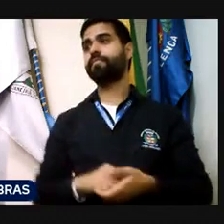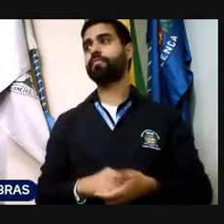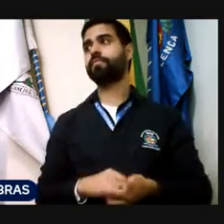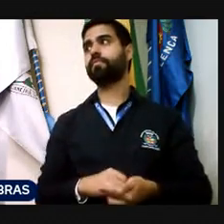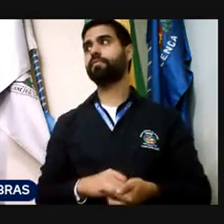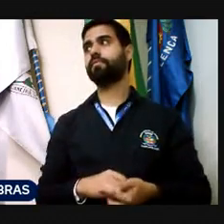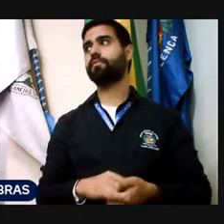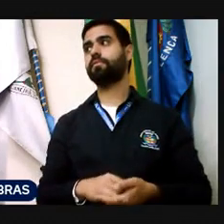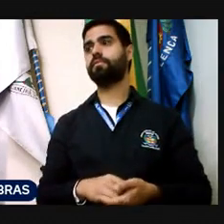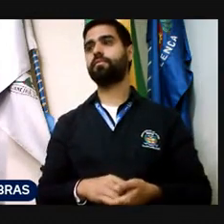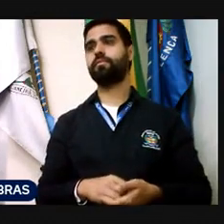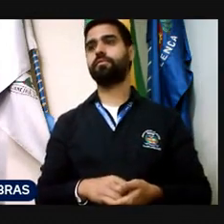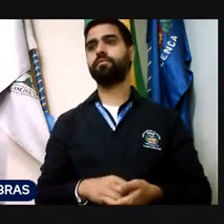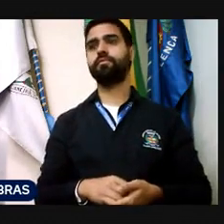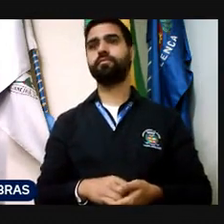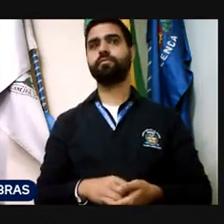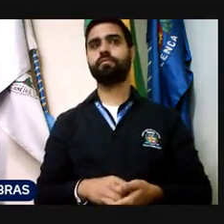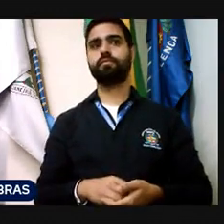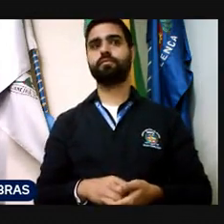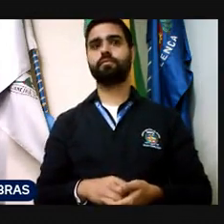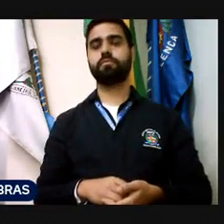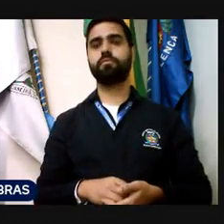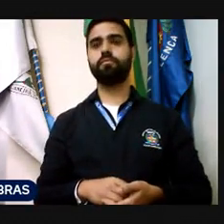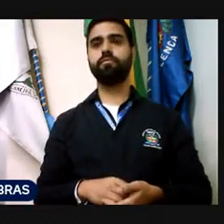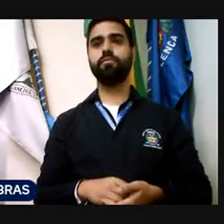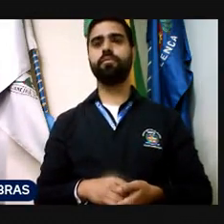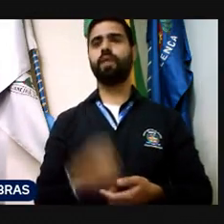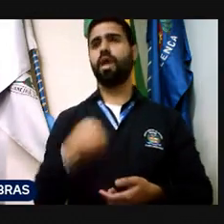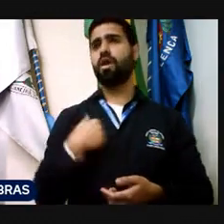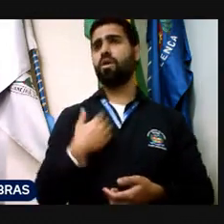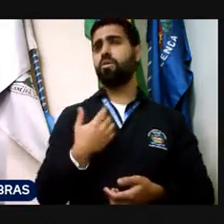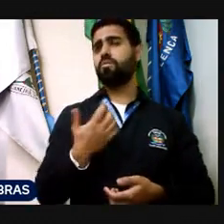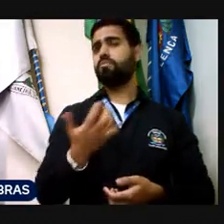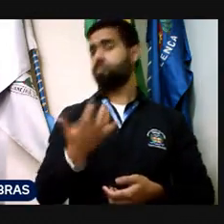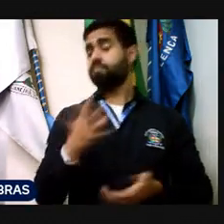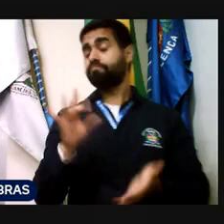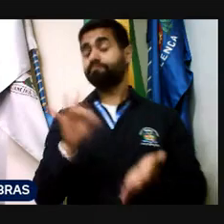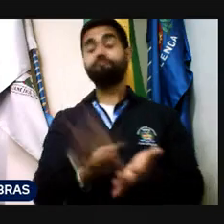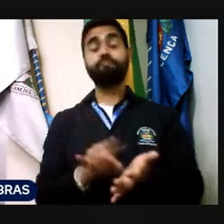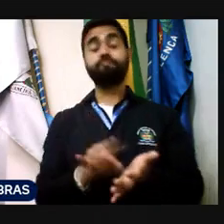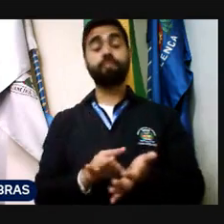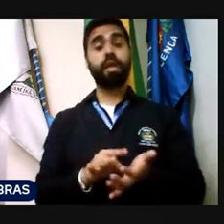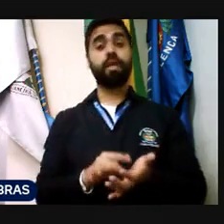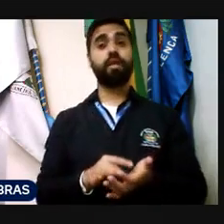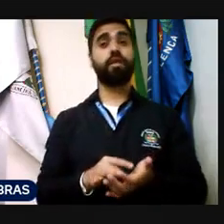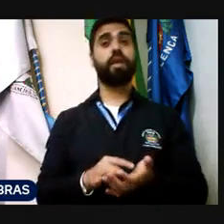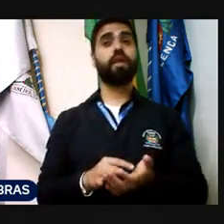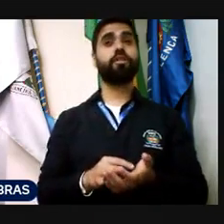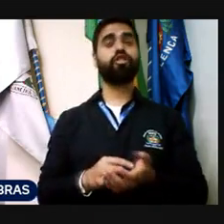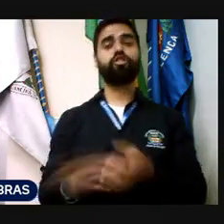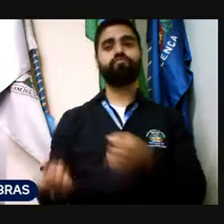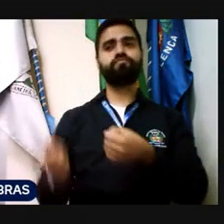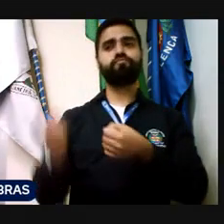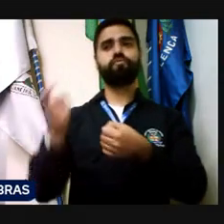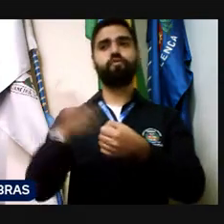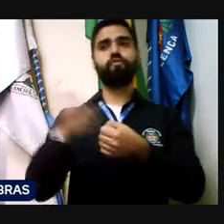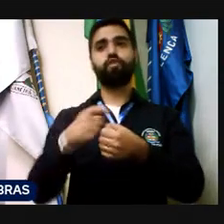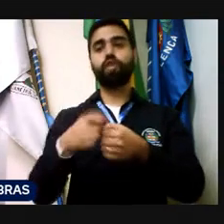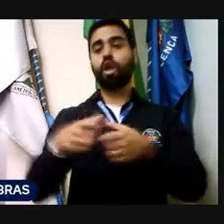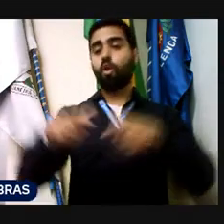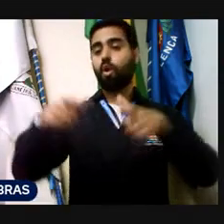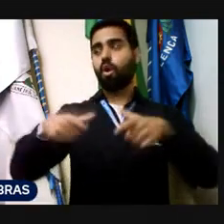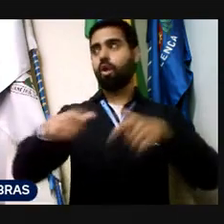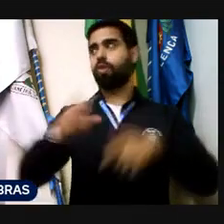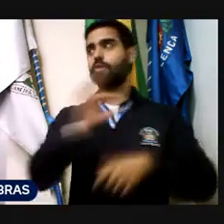positiva, né, me tendencio total com essa ação de retomada para o posto. Então,